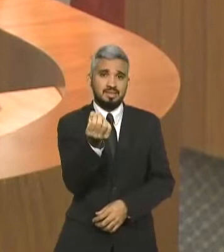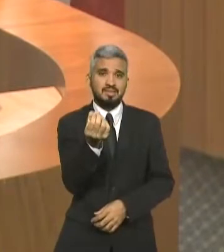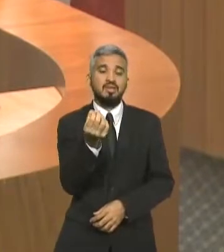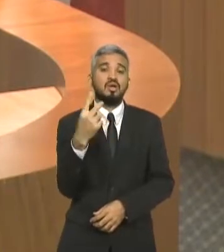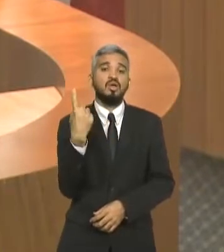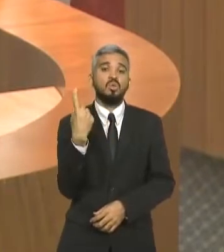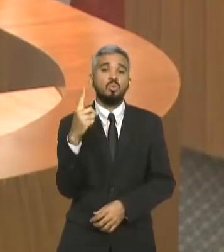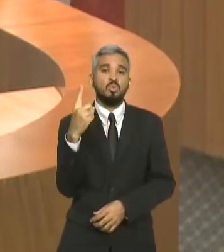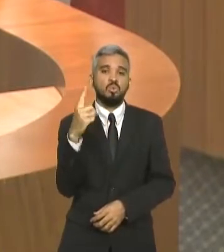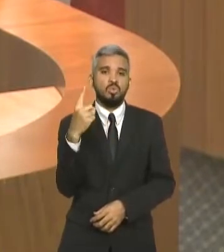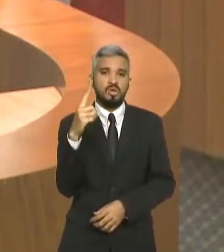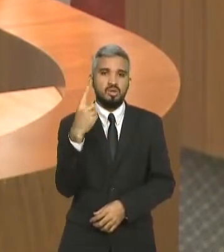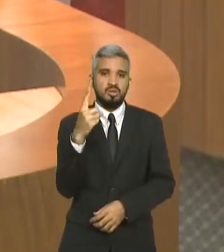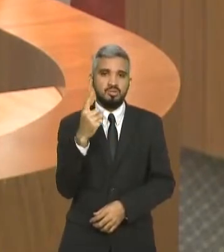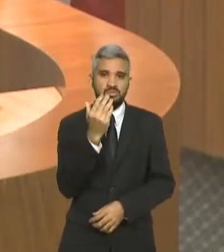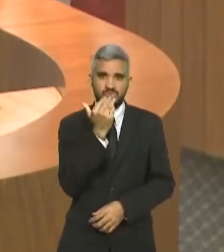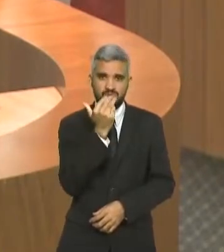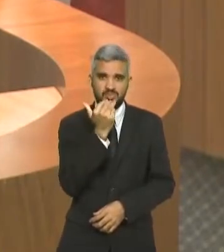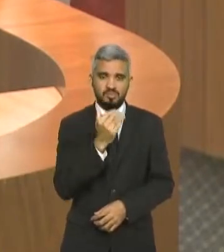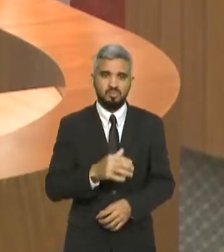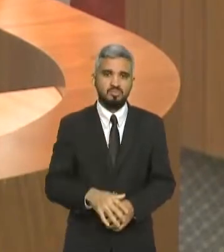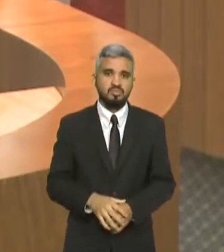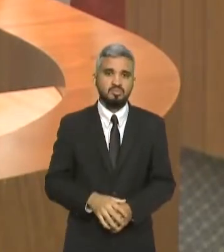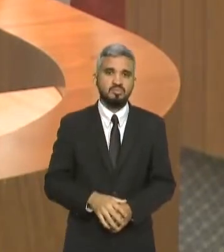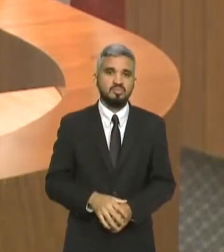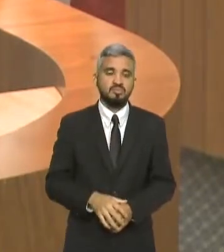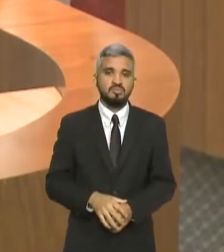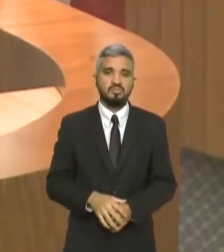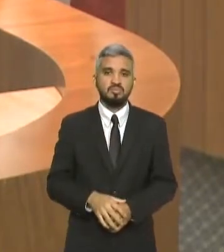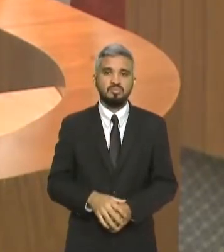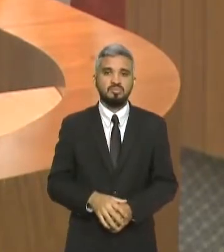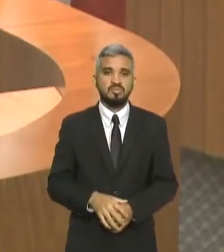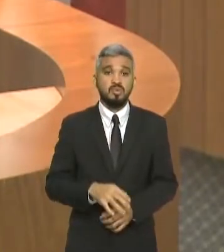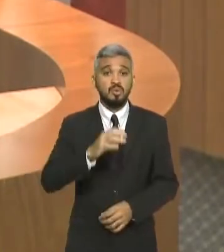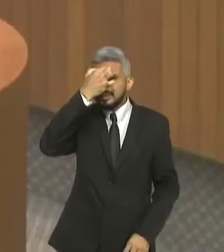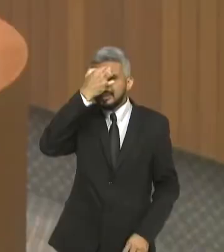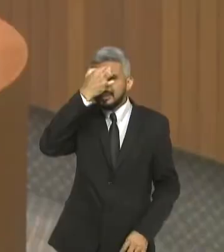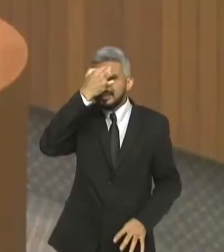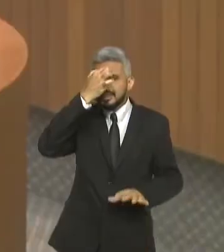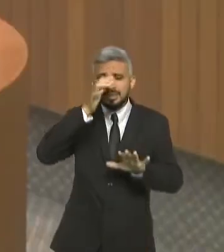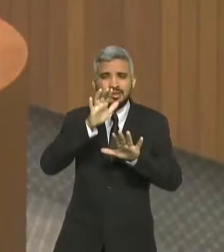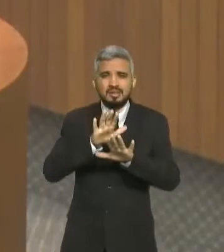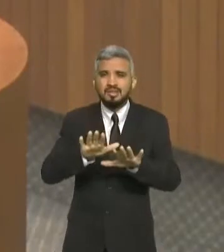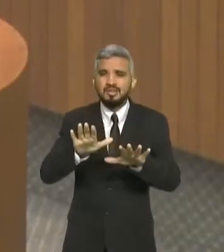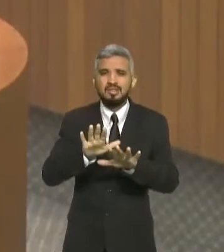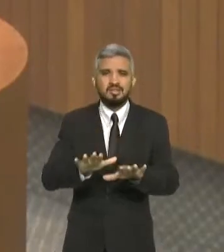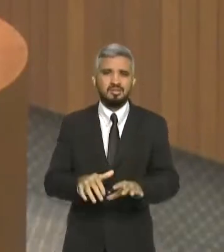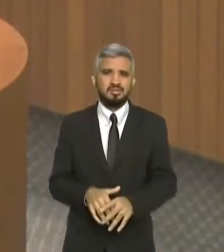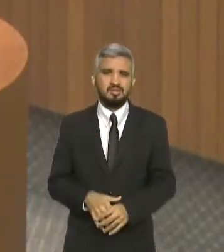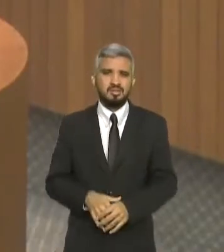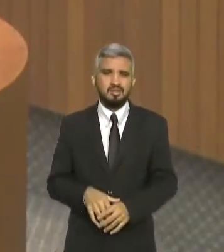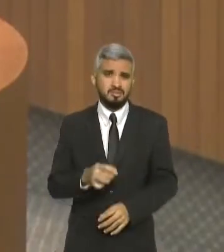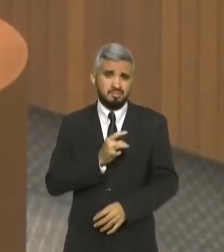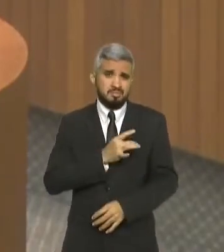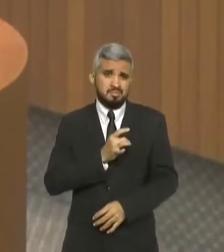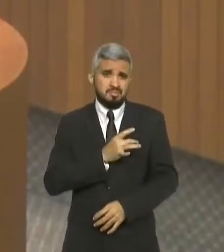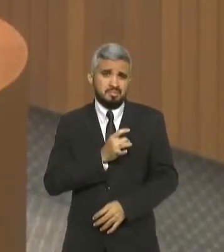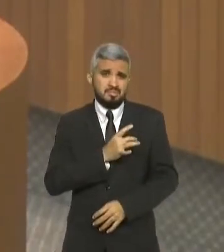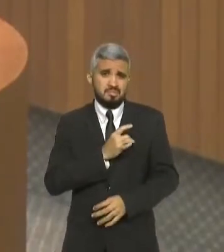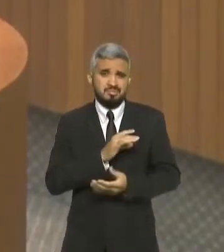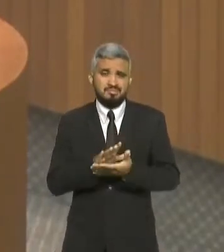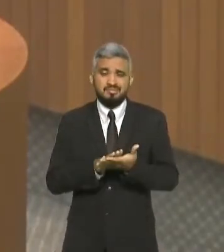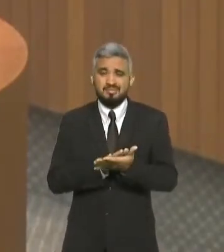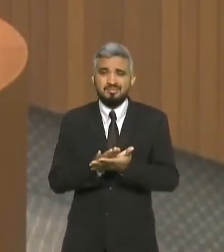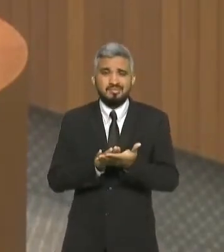a maior rede de restaurantes populares do Brasil. O deputado doutor Iglesias fez denúncias